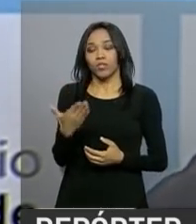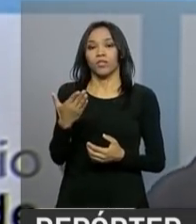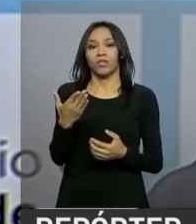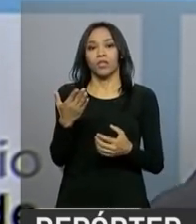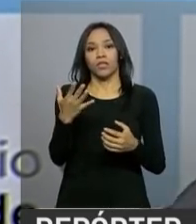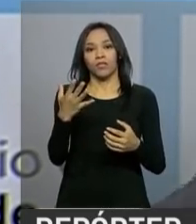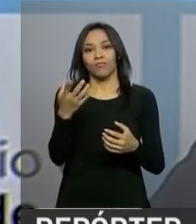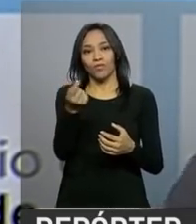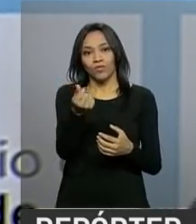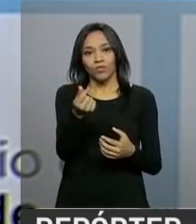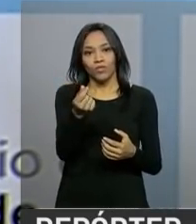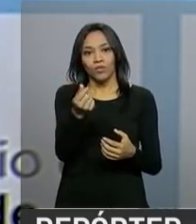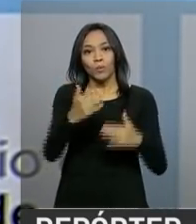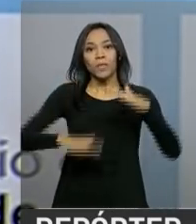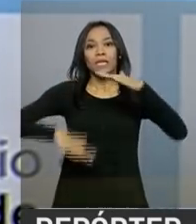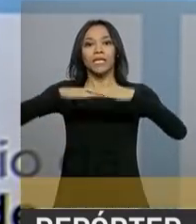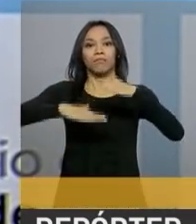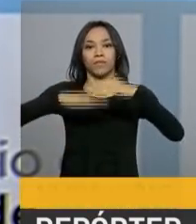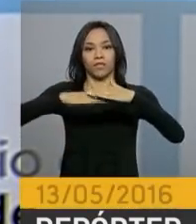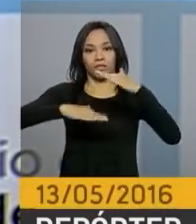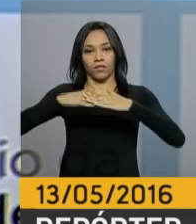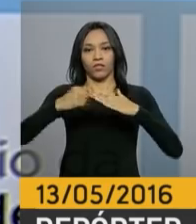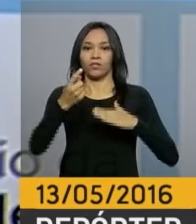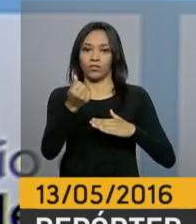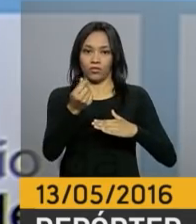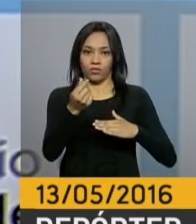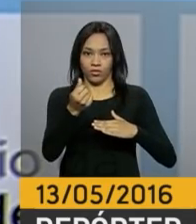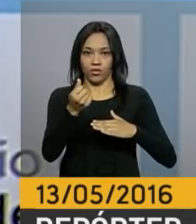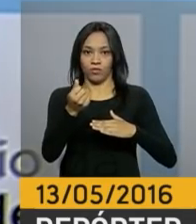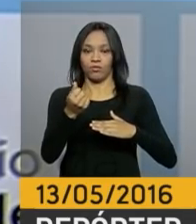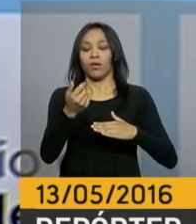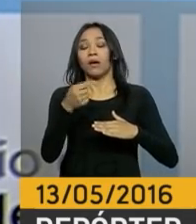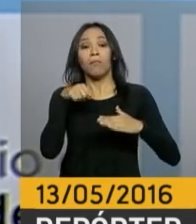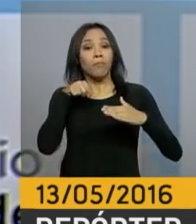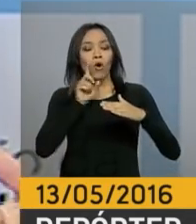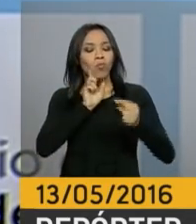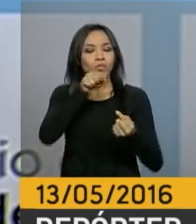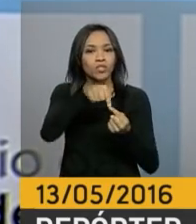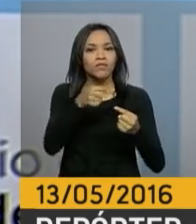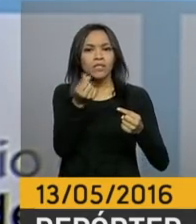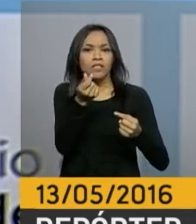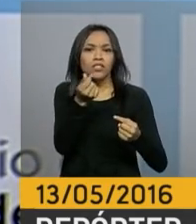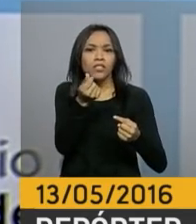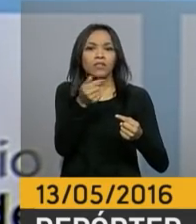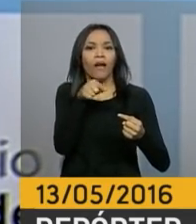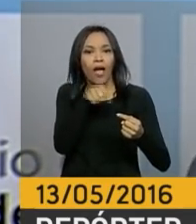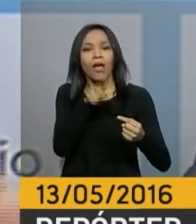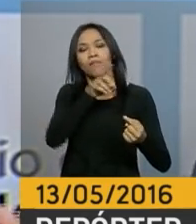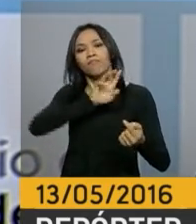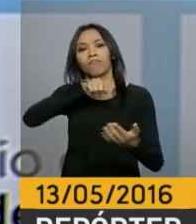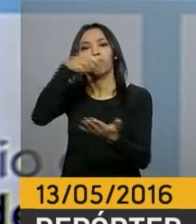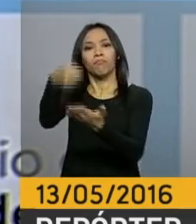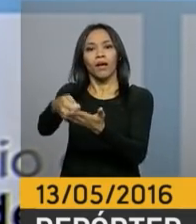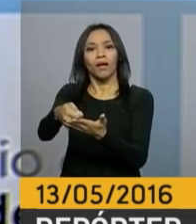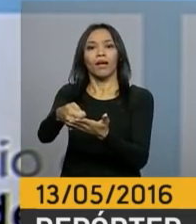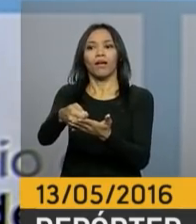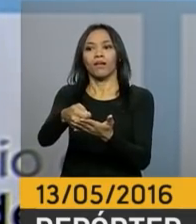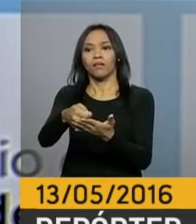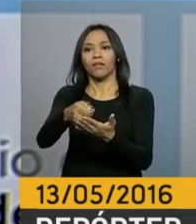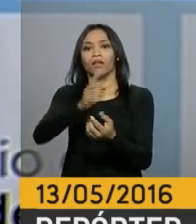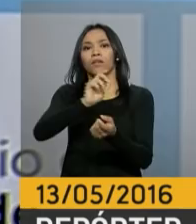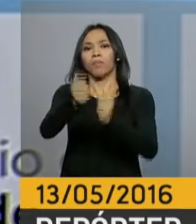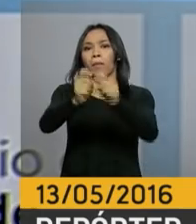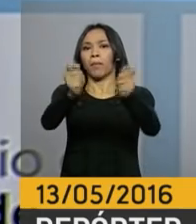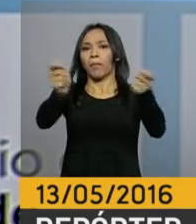limite de recursos para o cumprimento dos restos a pagar para que a gente possa Eh vamos dizer assim regularizar o pagamento dos